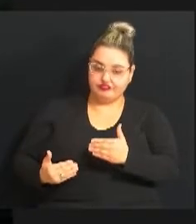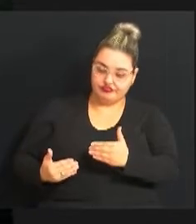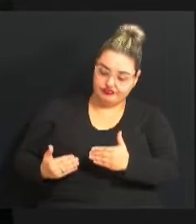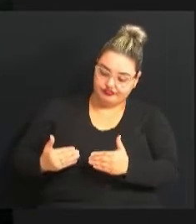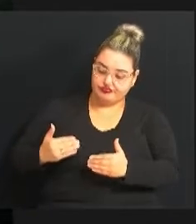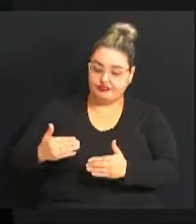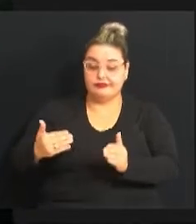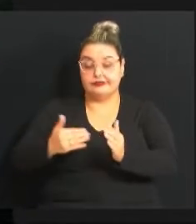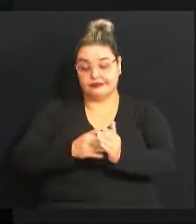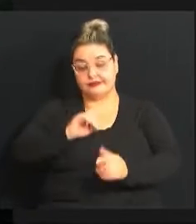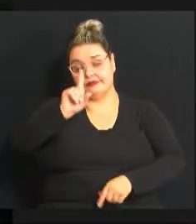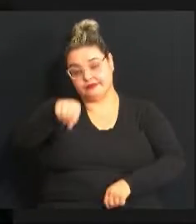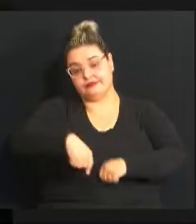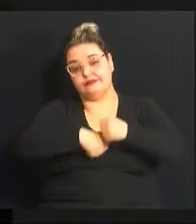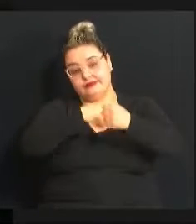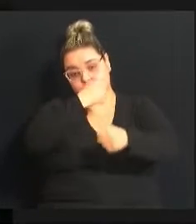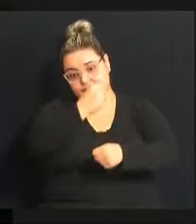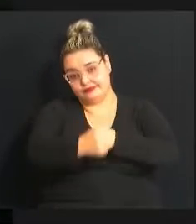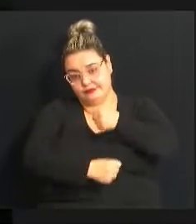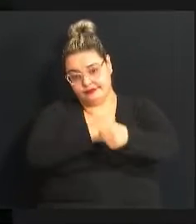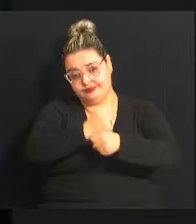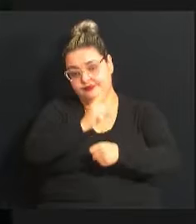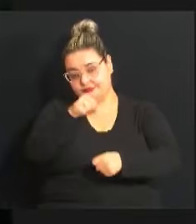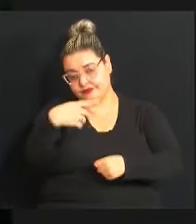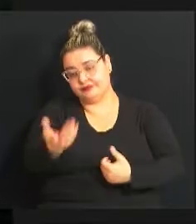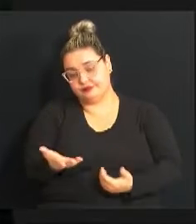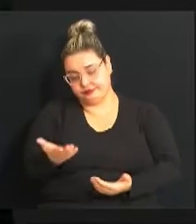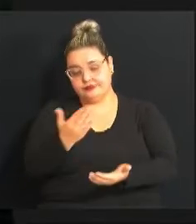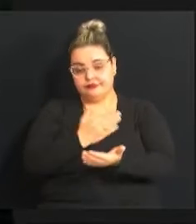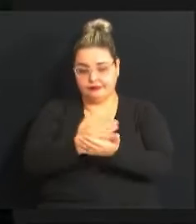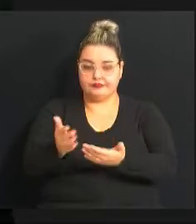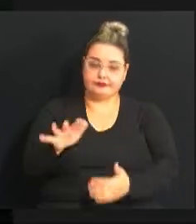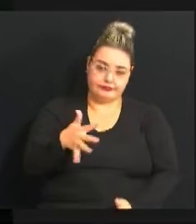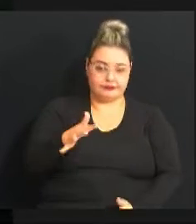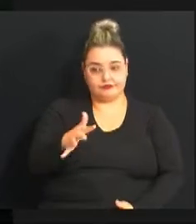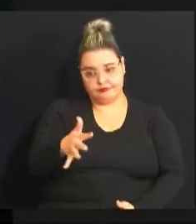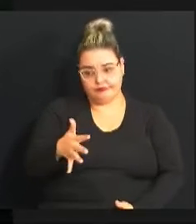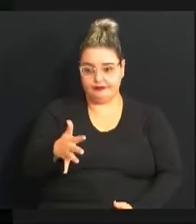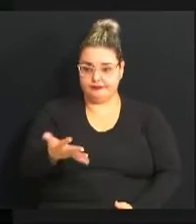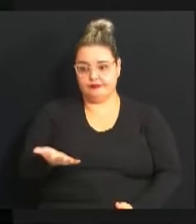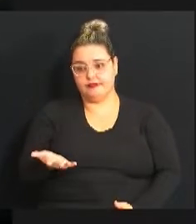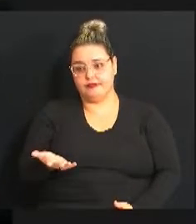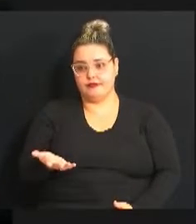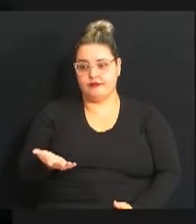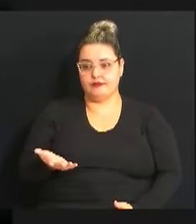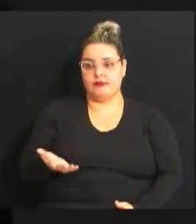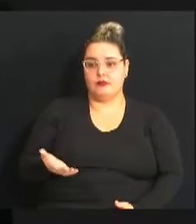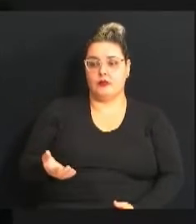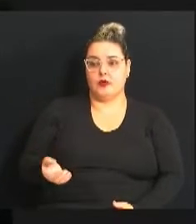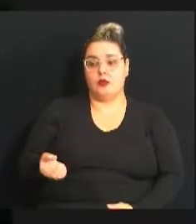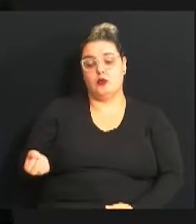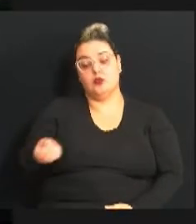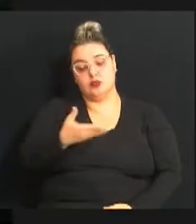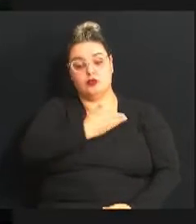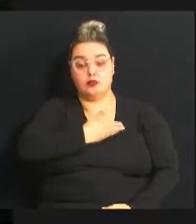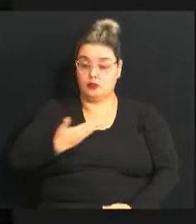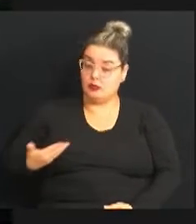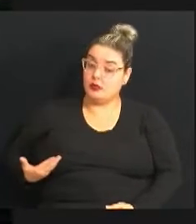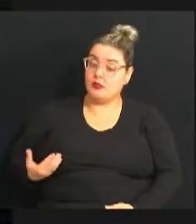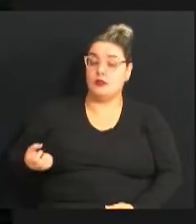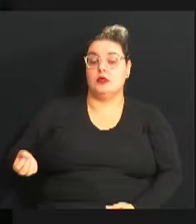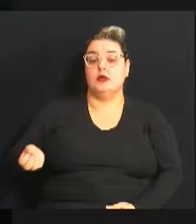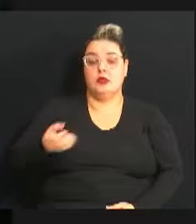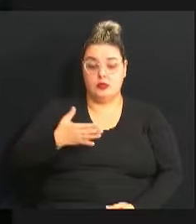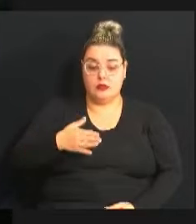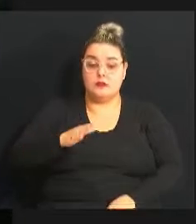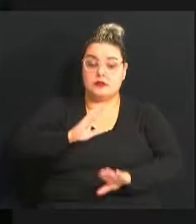vem, onde aí vai começar provavelmente um governo novo, uma manutenção desse governo, e novas medidas econômicas